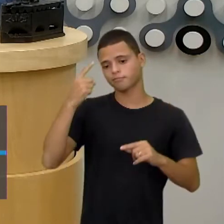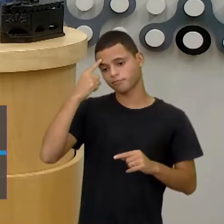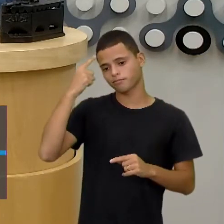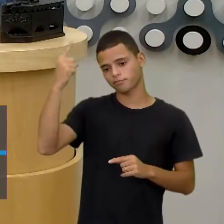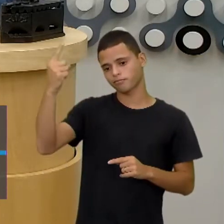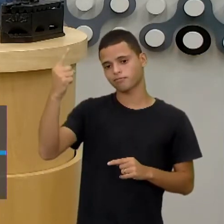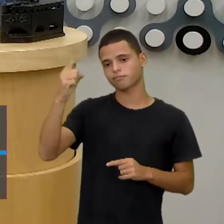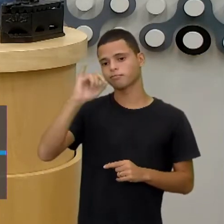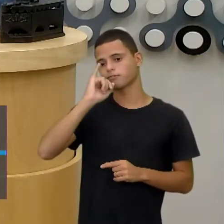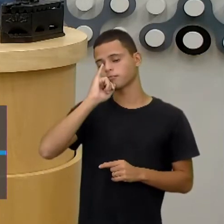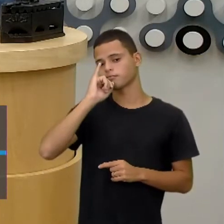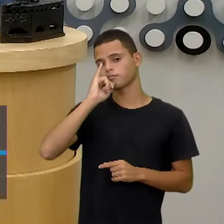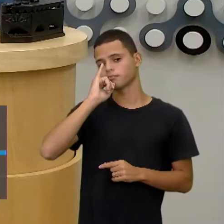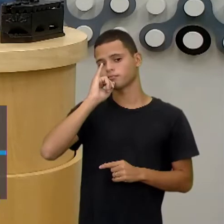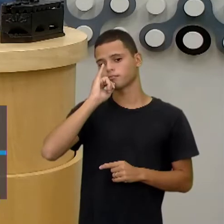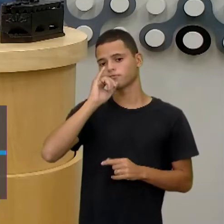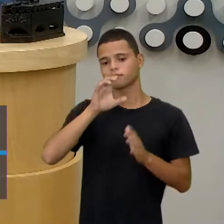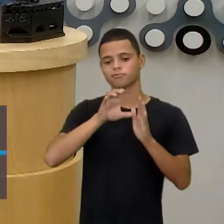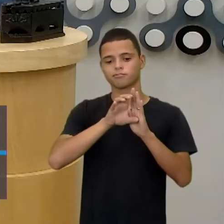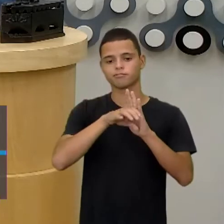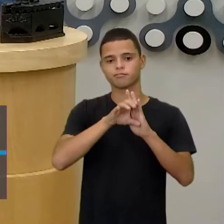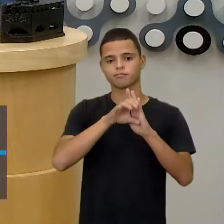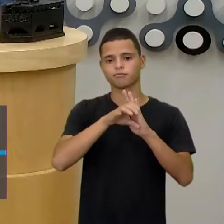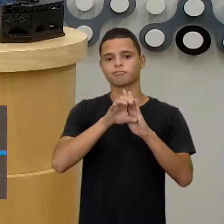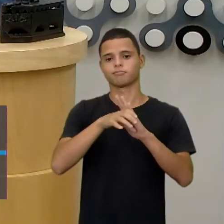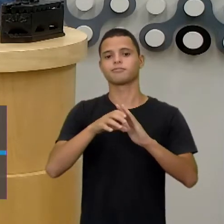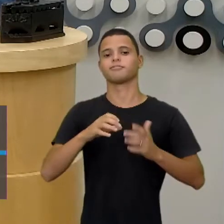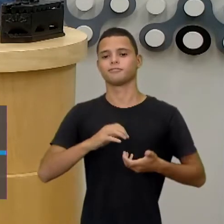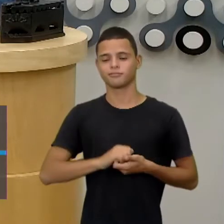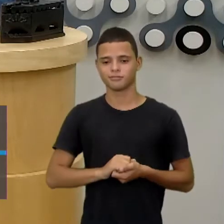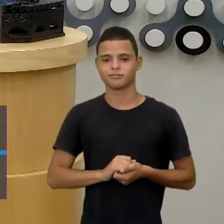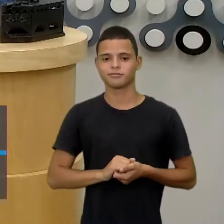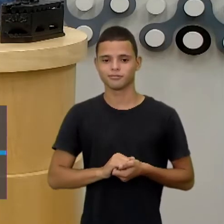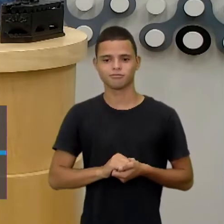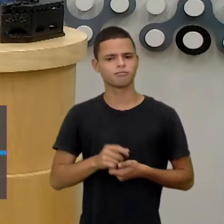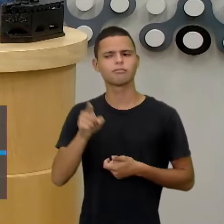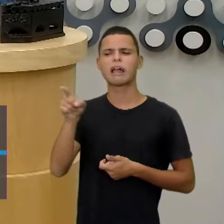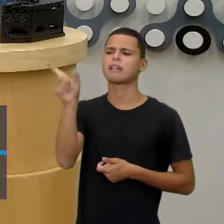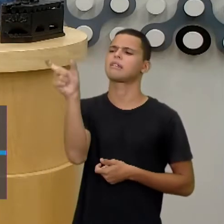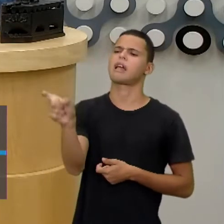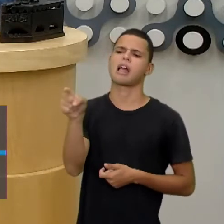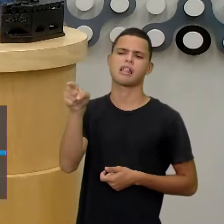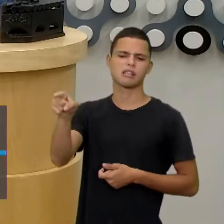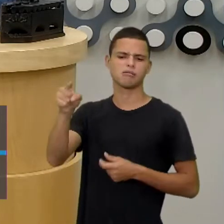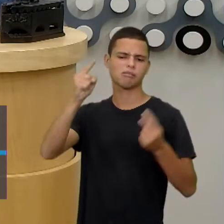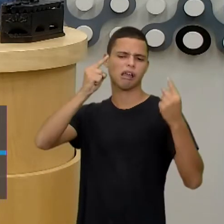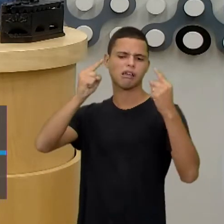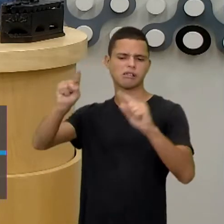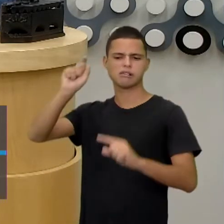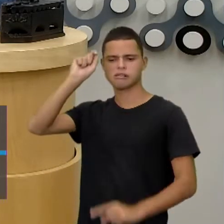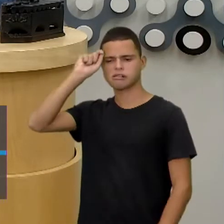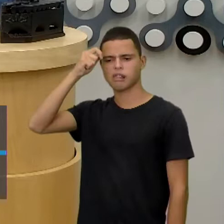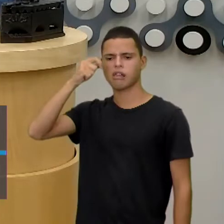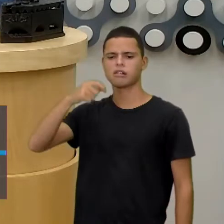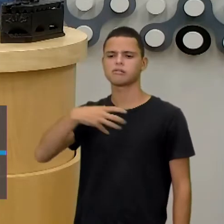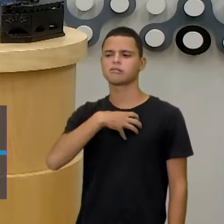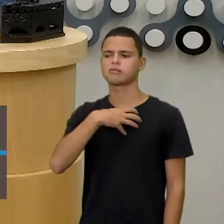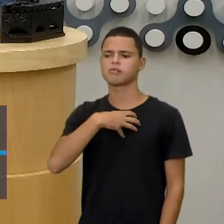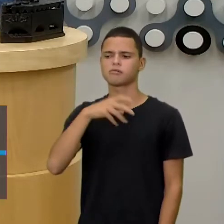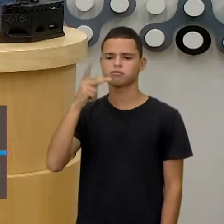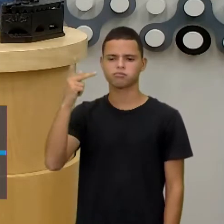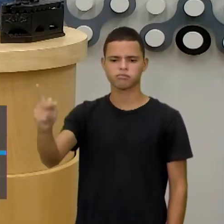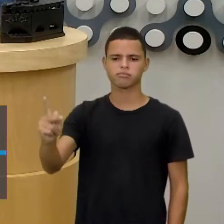aqui, por exemplo, pensando aí no contexto, a gente fala assim, seu preto. Então, dependendo do sentido que você